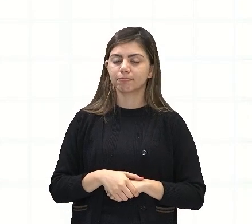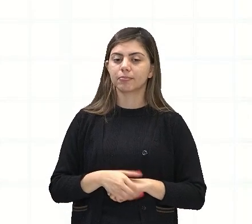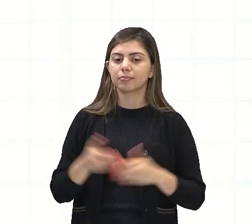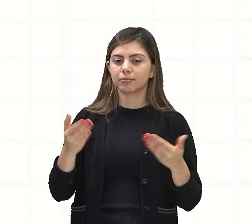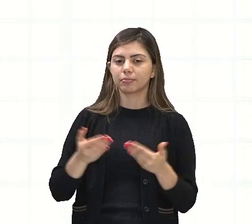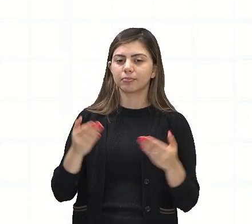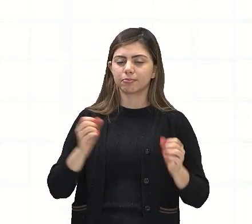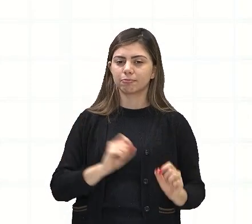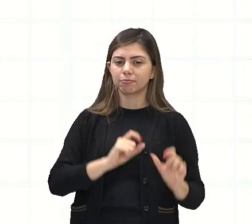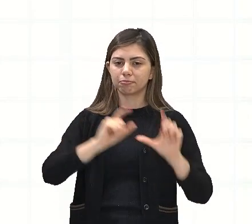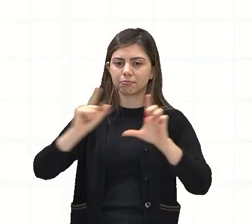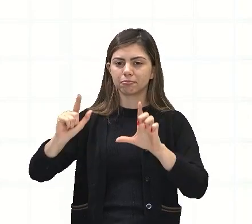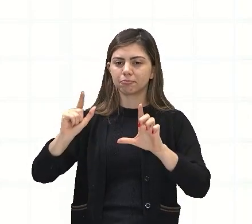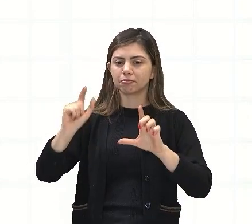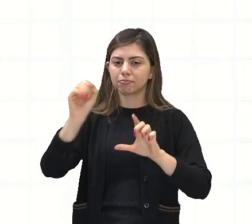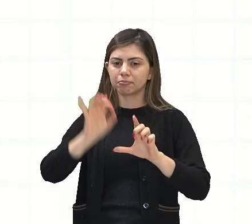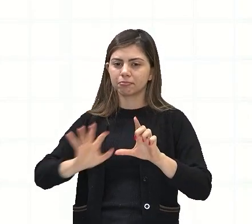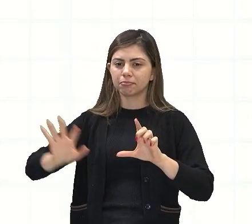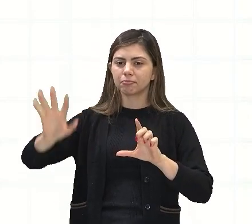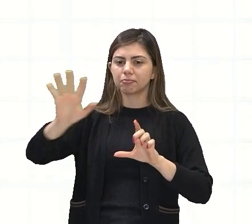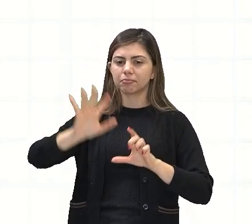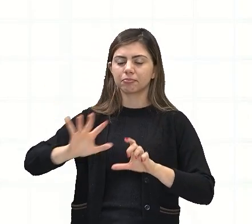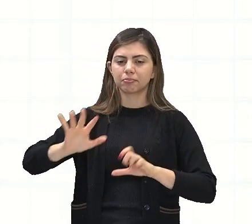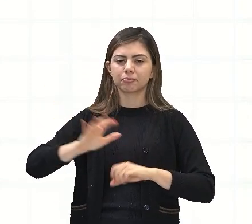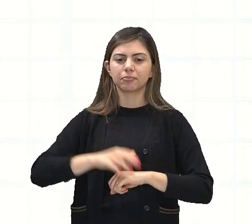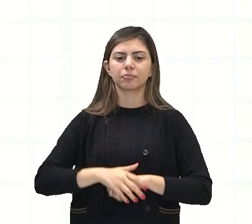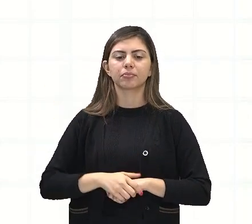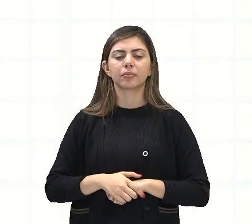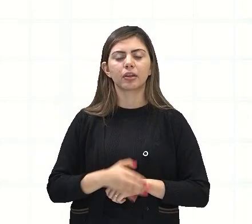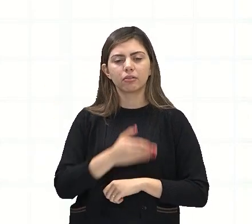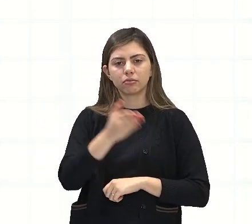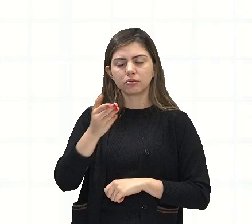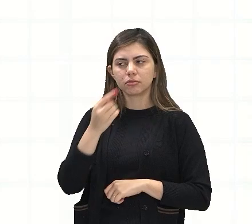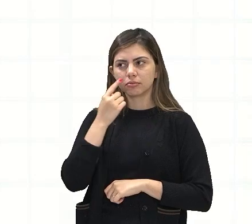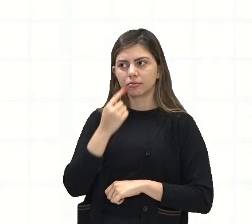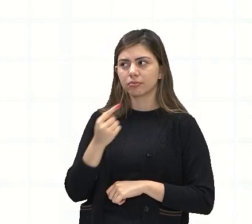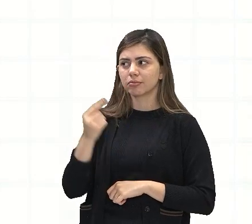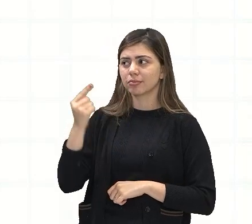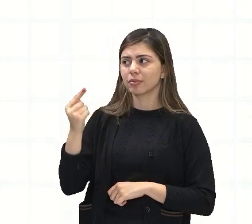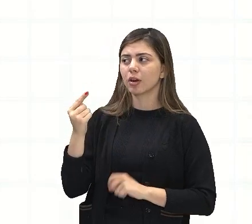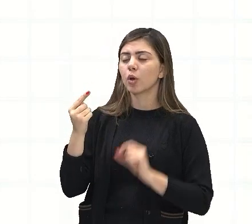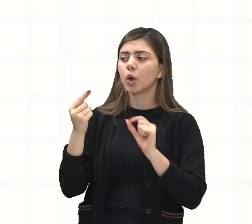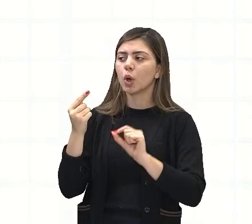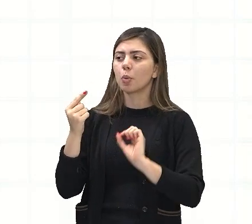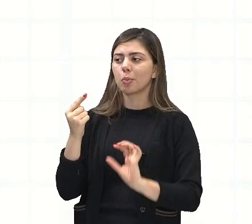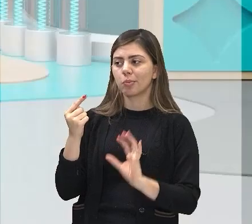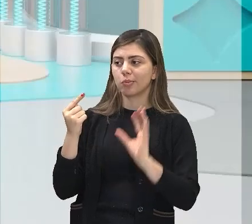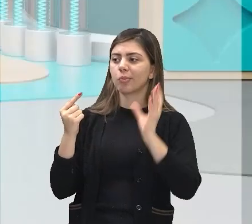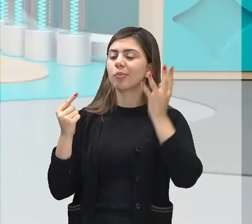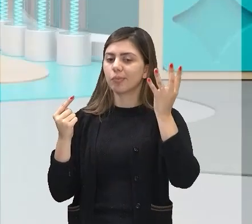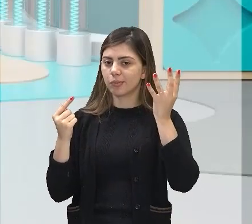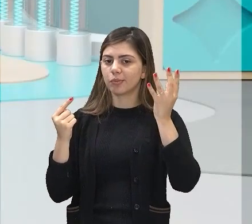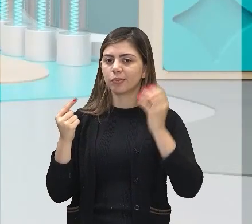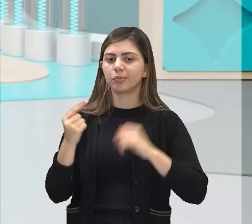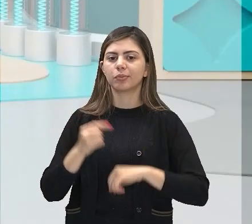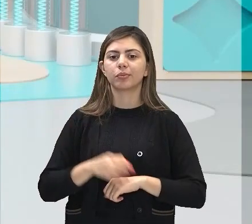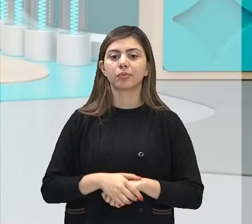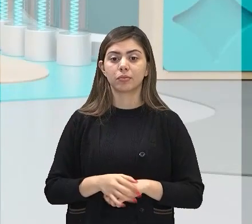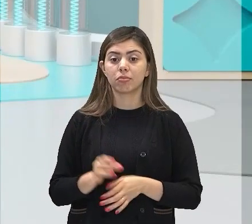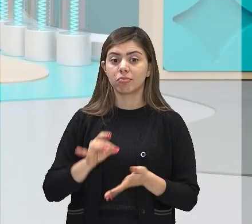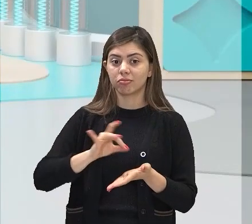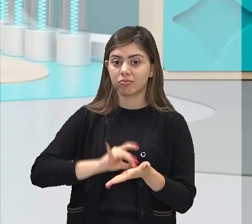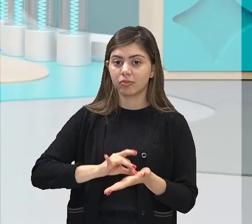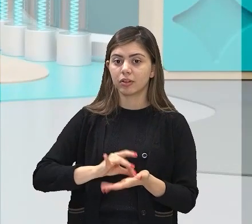é, esta imagem que você vai observar aqui de um fato, de um evento